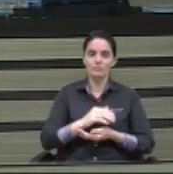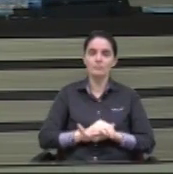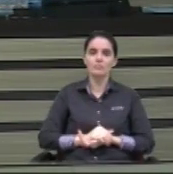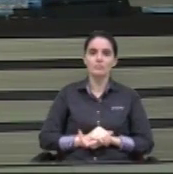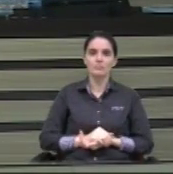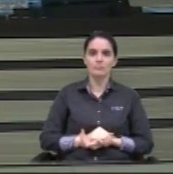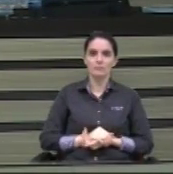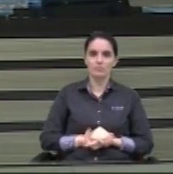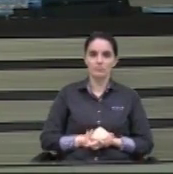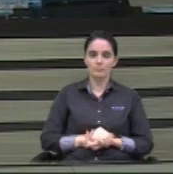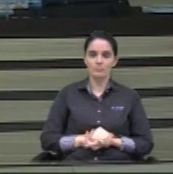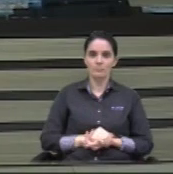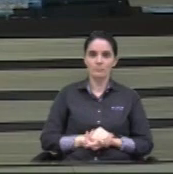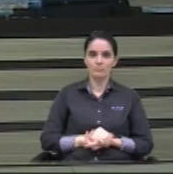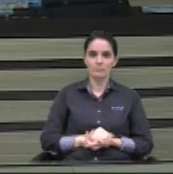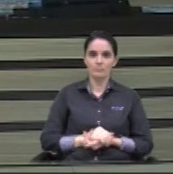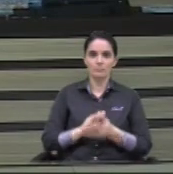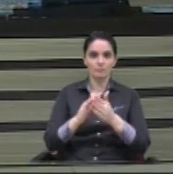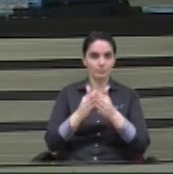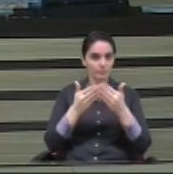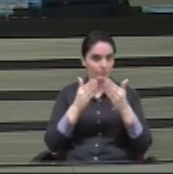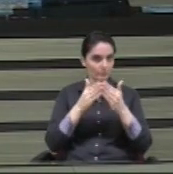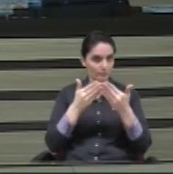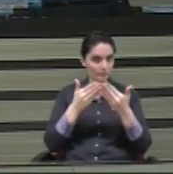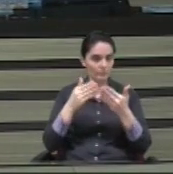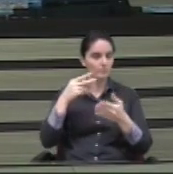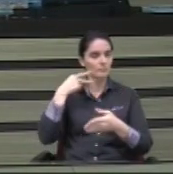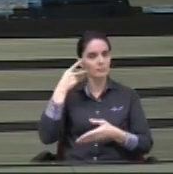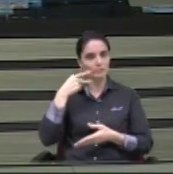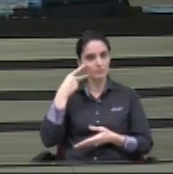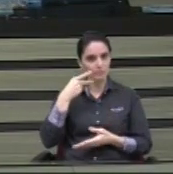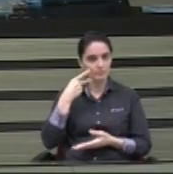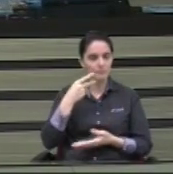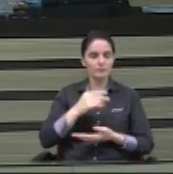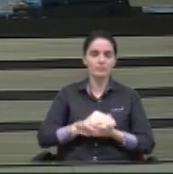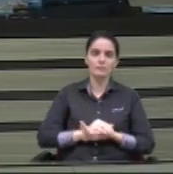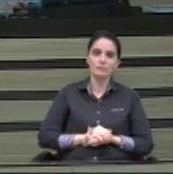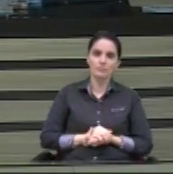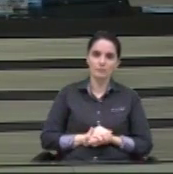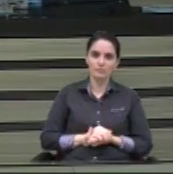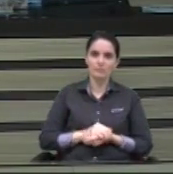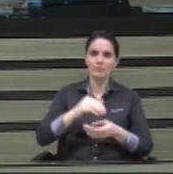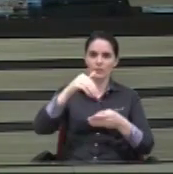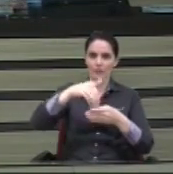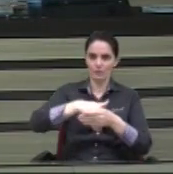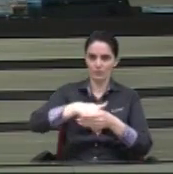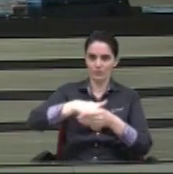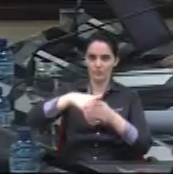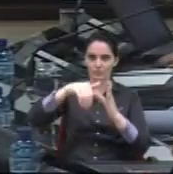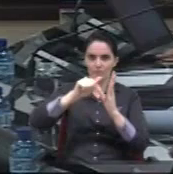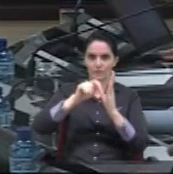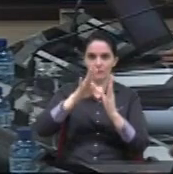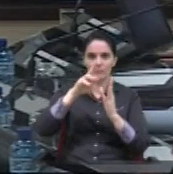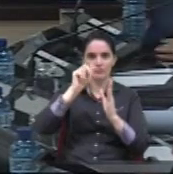22/8/2016. Por favor, senhores vereadores, vamos votar a ata.